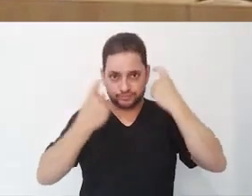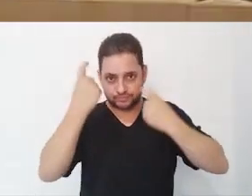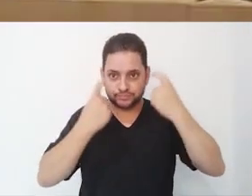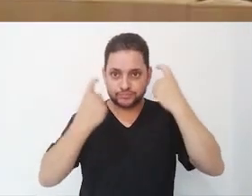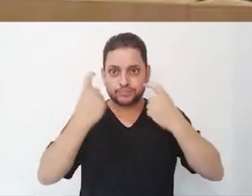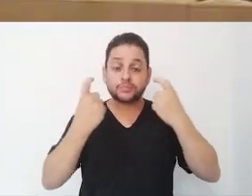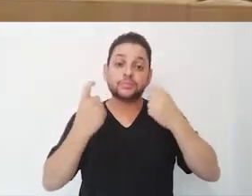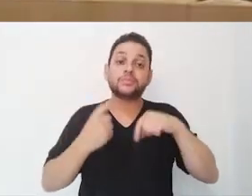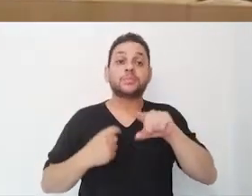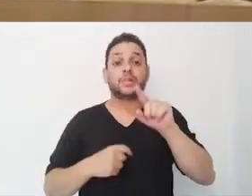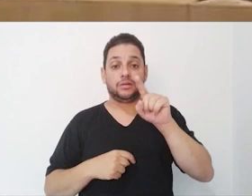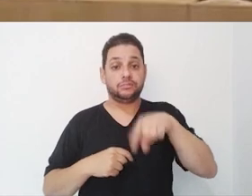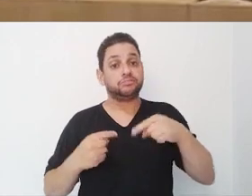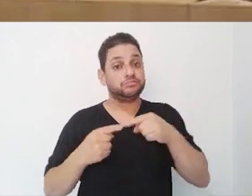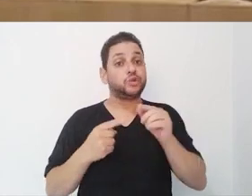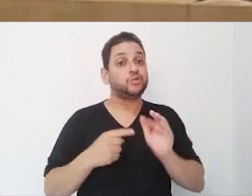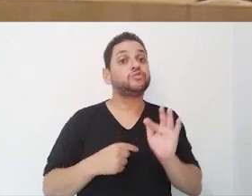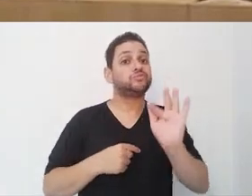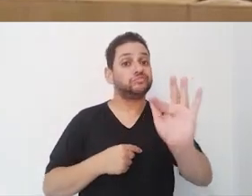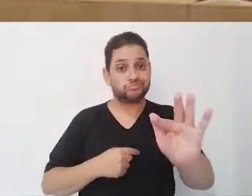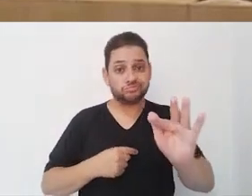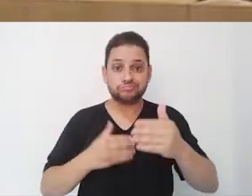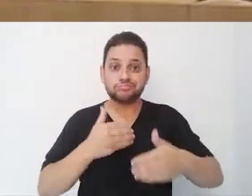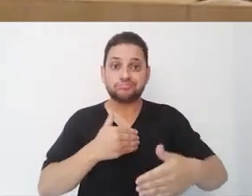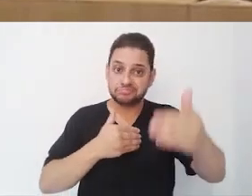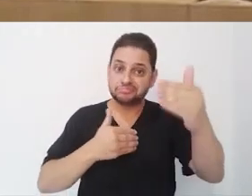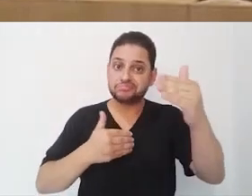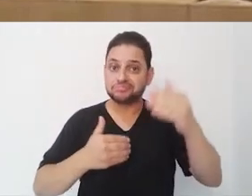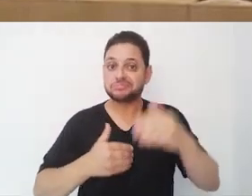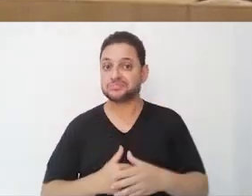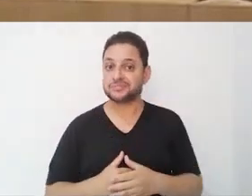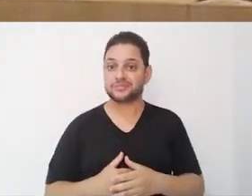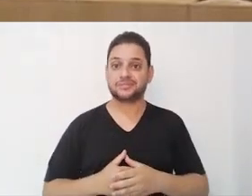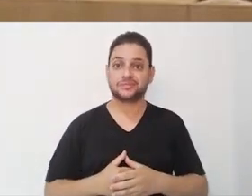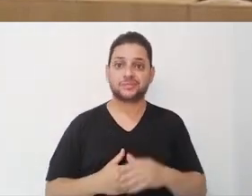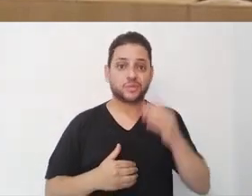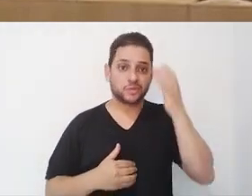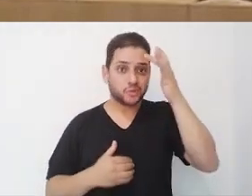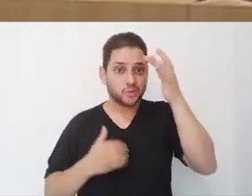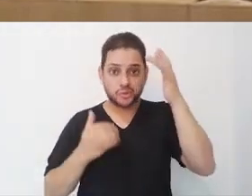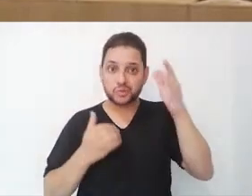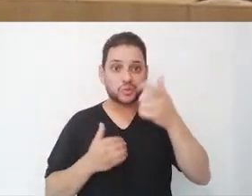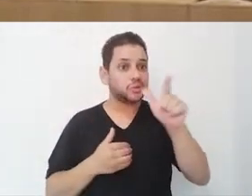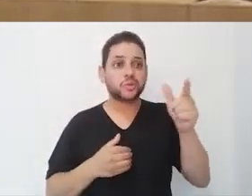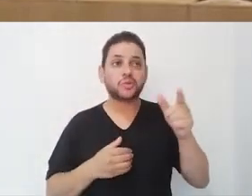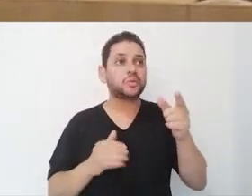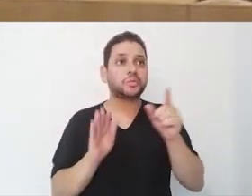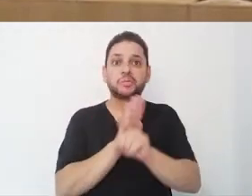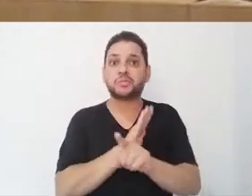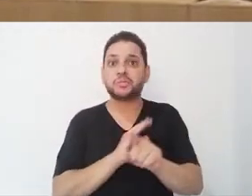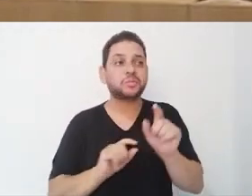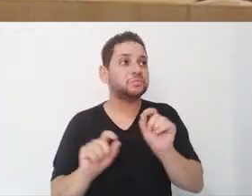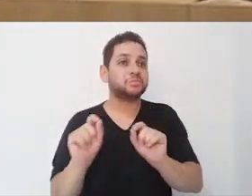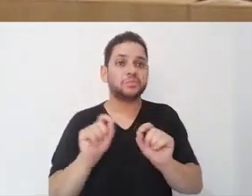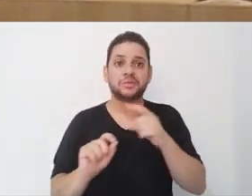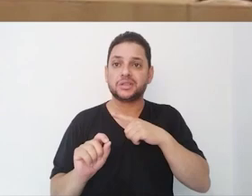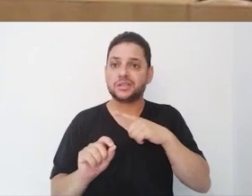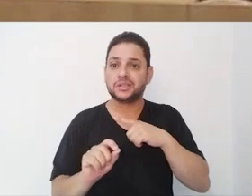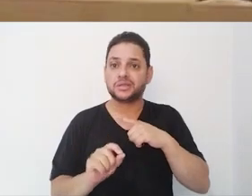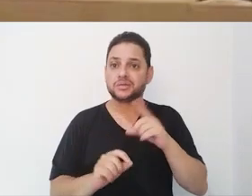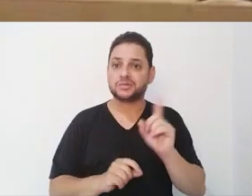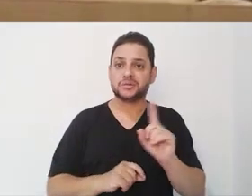é o futuro e eu quero, não sei se alguém tem mais alguma questão para colocar,